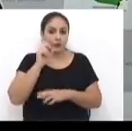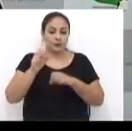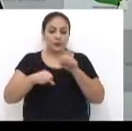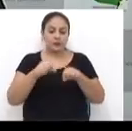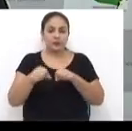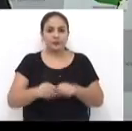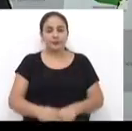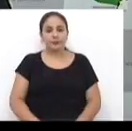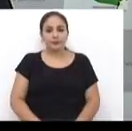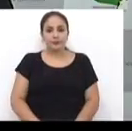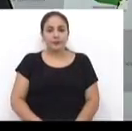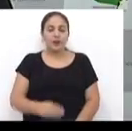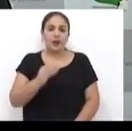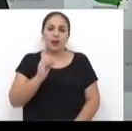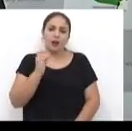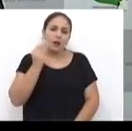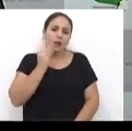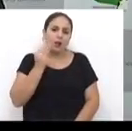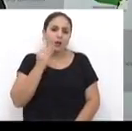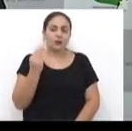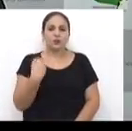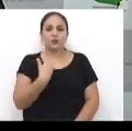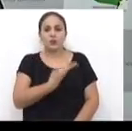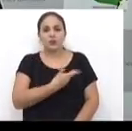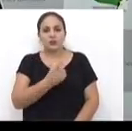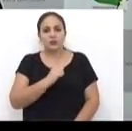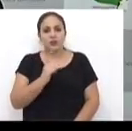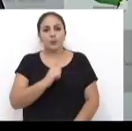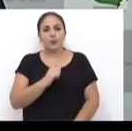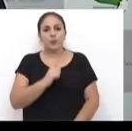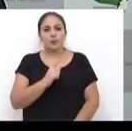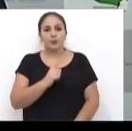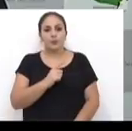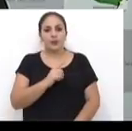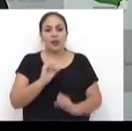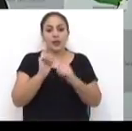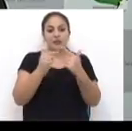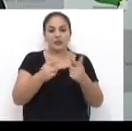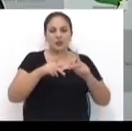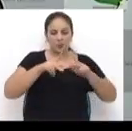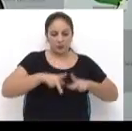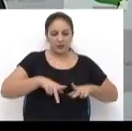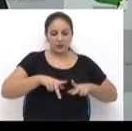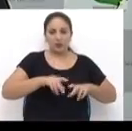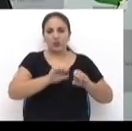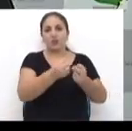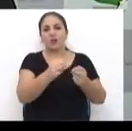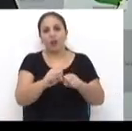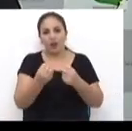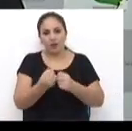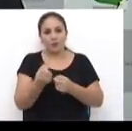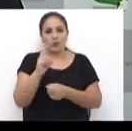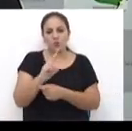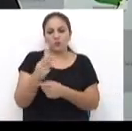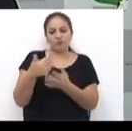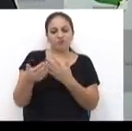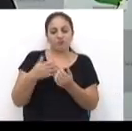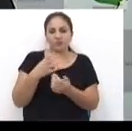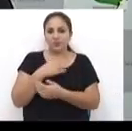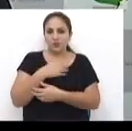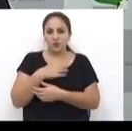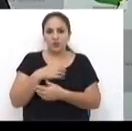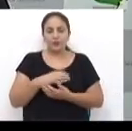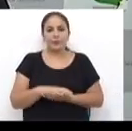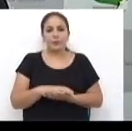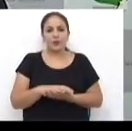bicicletas no dia a dia. É por óbvio que nós ainda temos ações de degradação desse bem, ou seja, de mau uso,